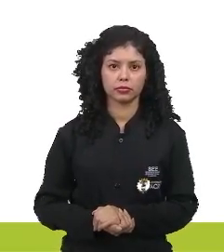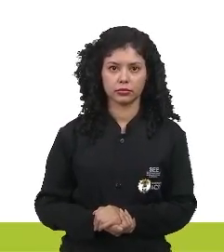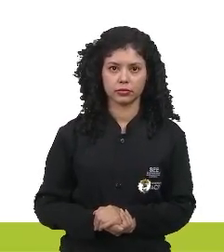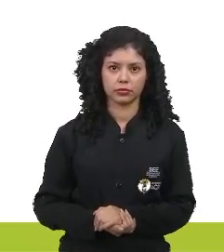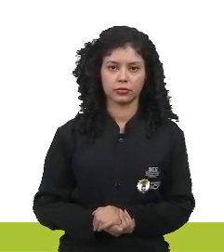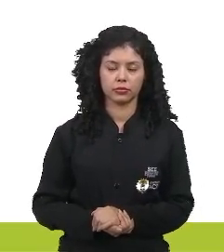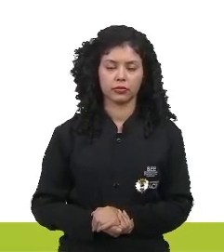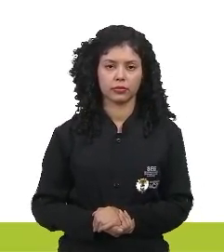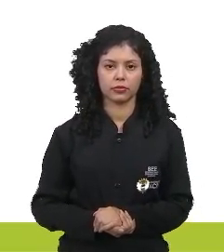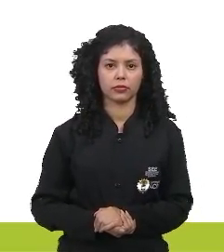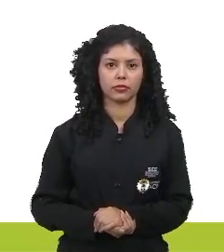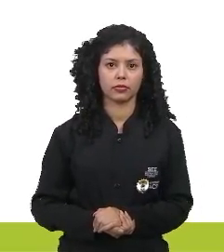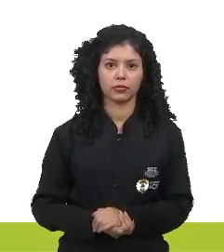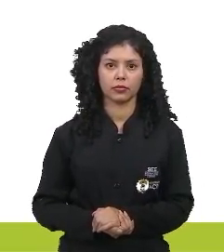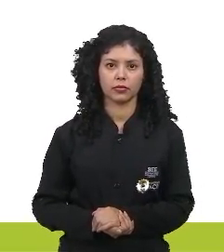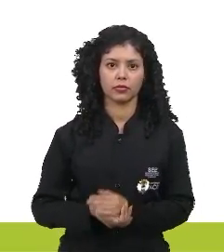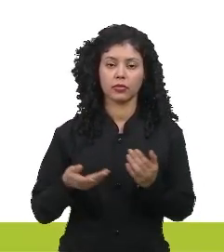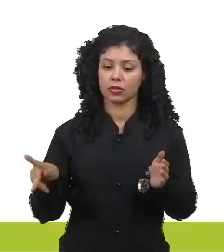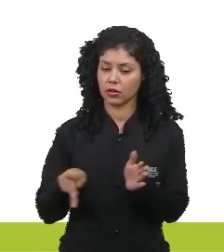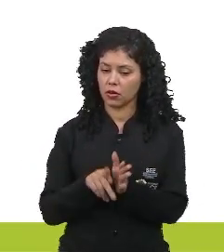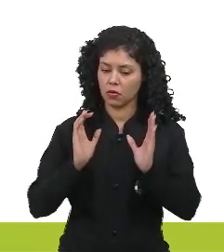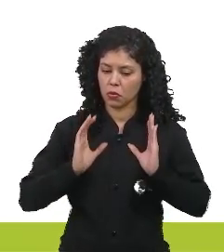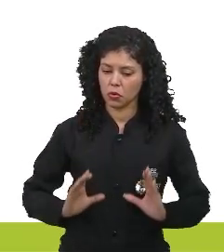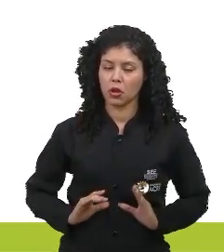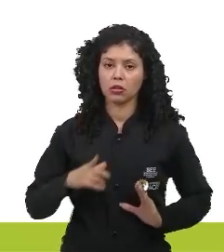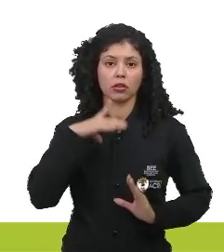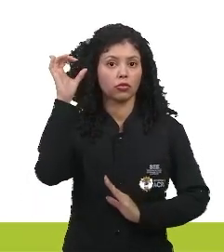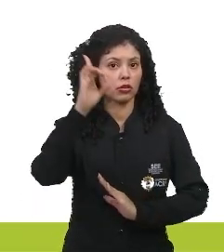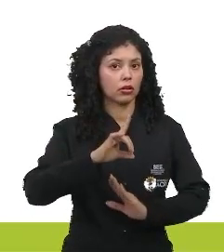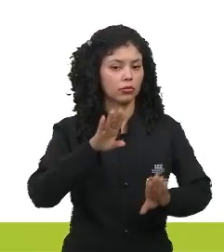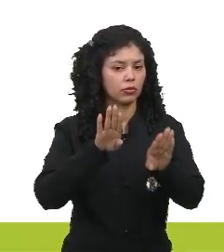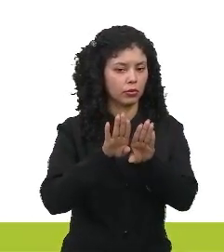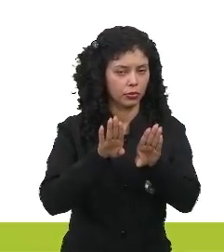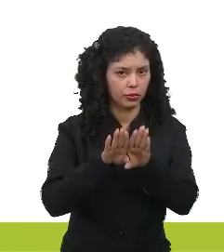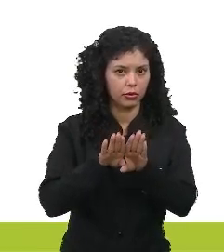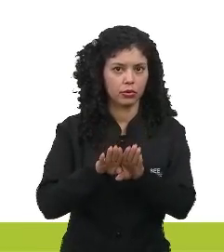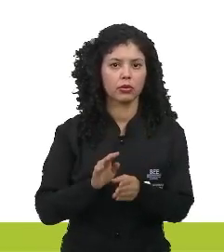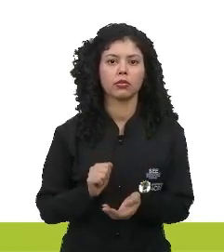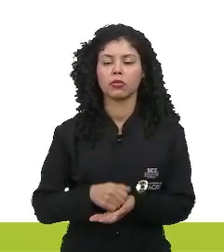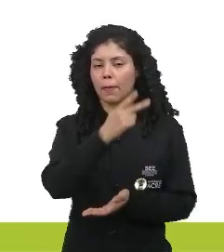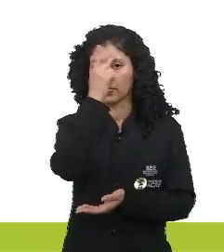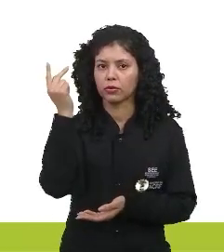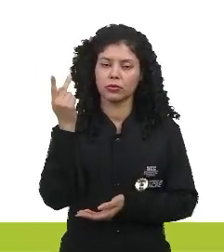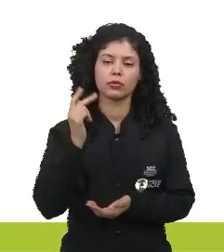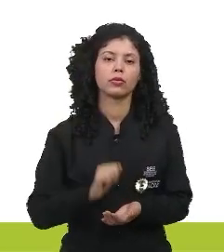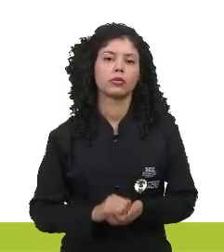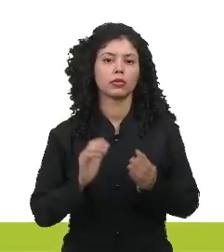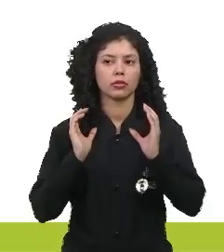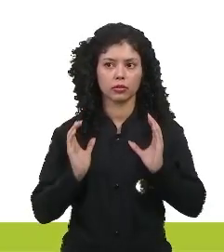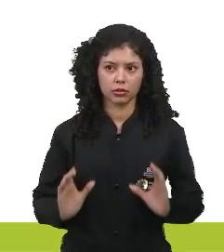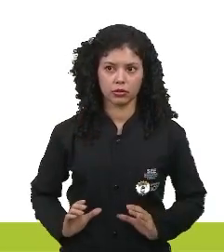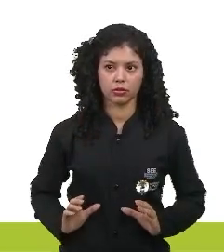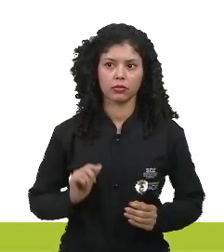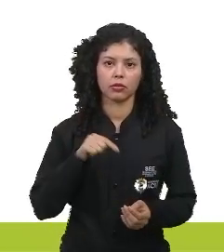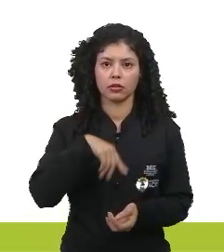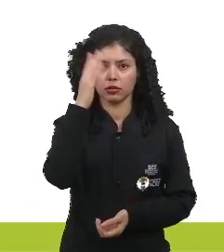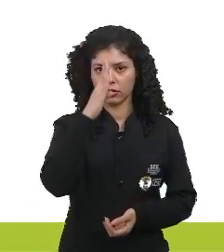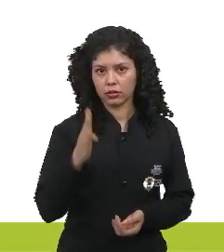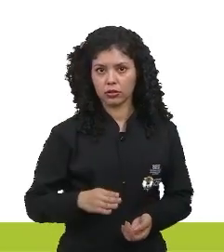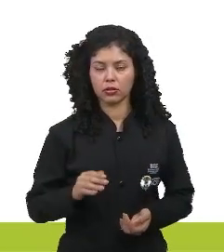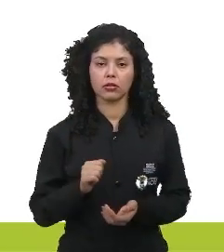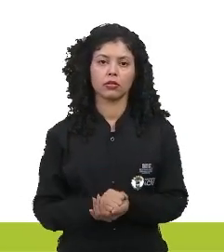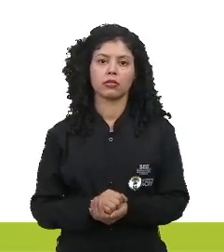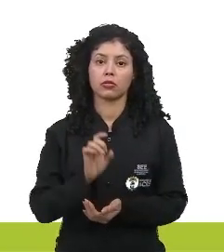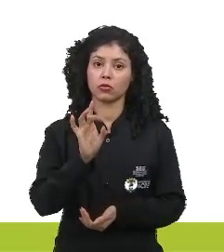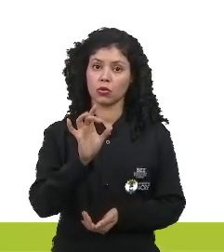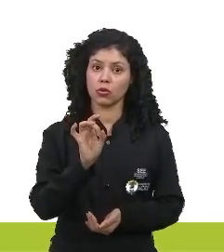cidadania, por ser cidadão, por ter direitos de um cidadão aqui no Brasil. Direitos, inclusive,